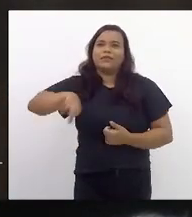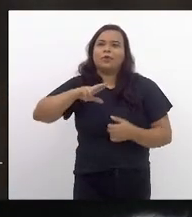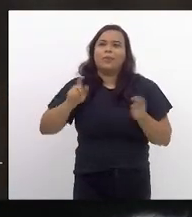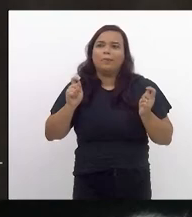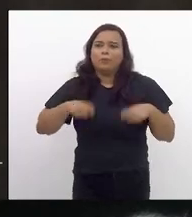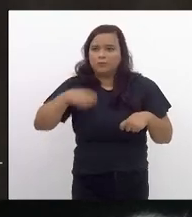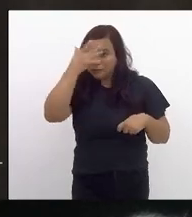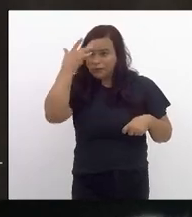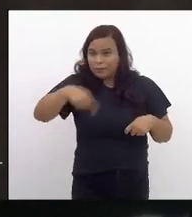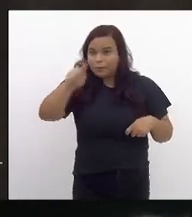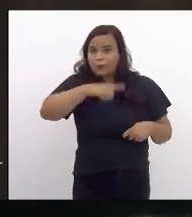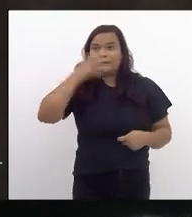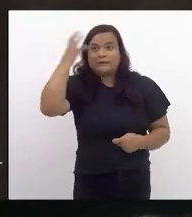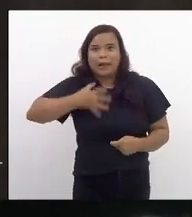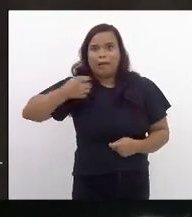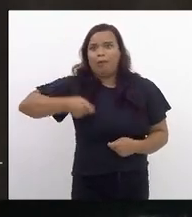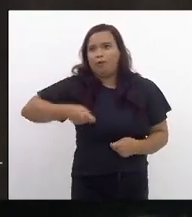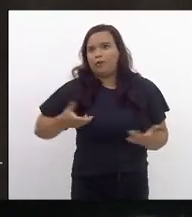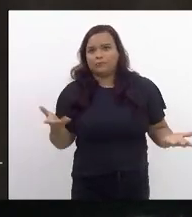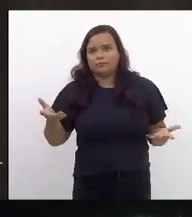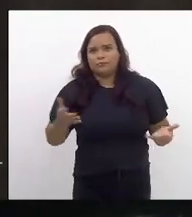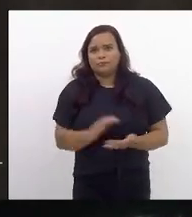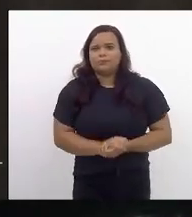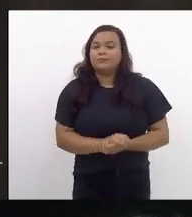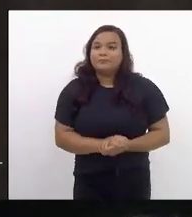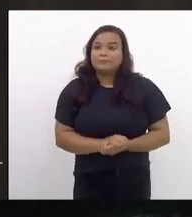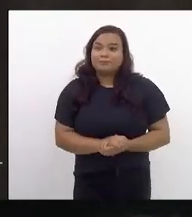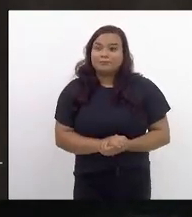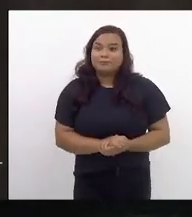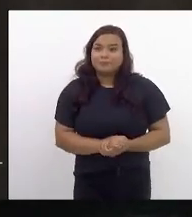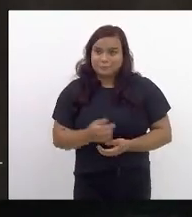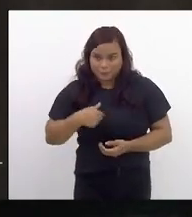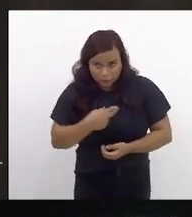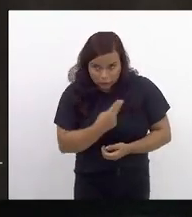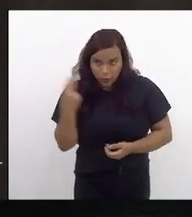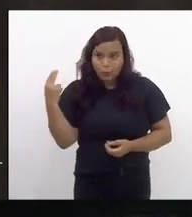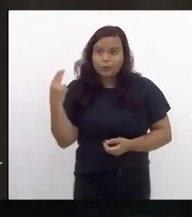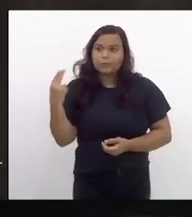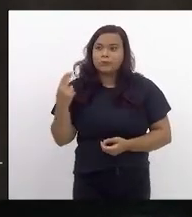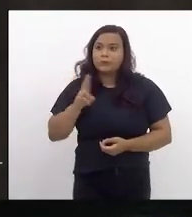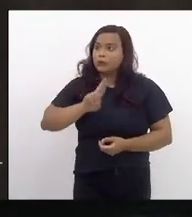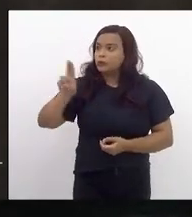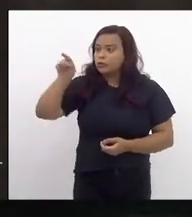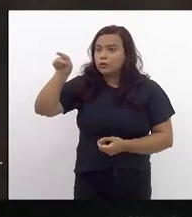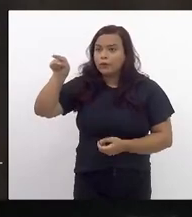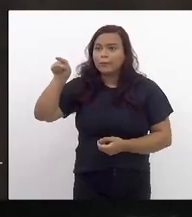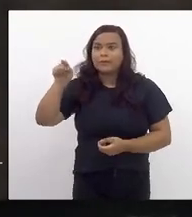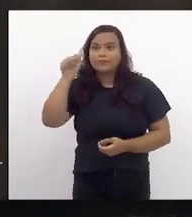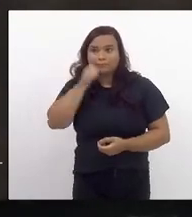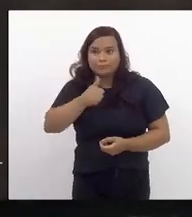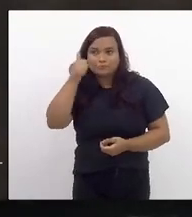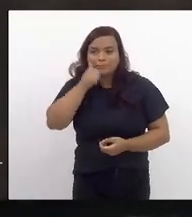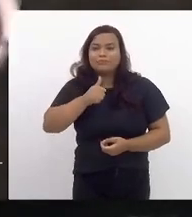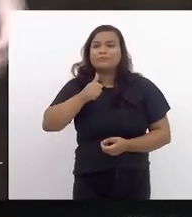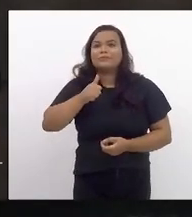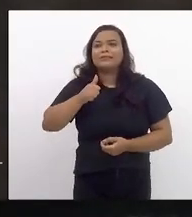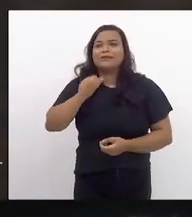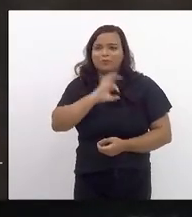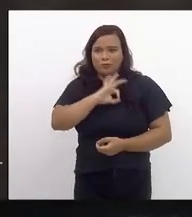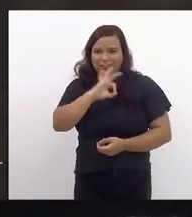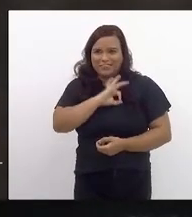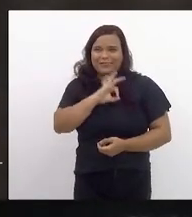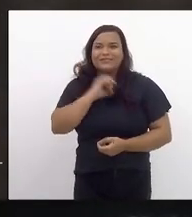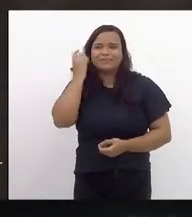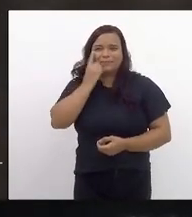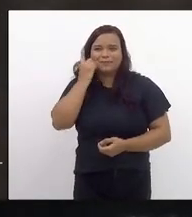tão sérias assim, né? É, meu nome, nome da doutora Marta Rocha, Márcio Goberto, né? Nós três juntos